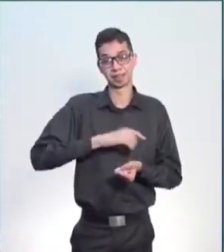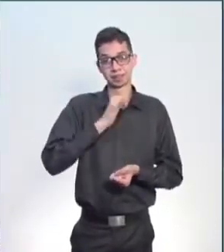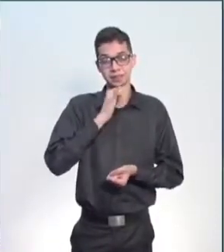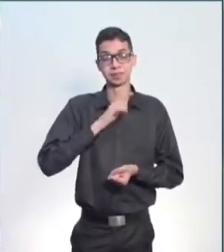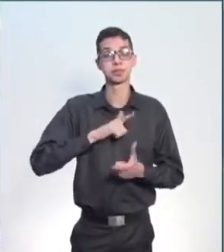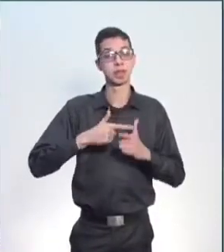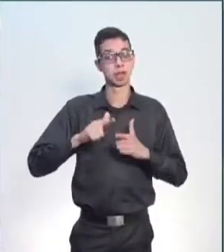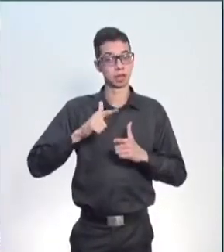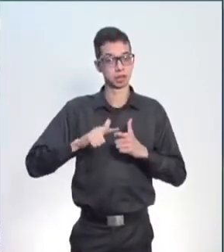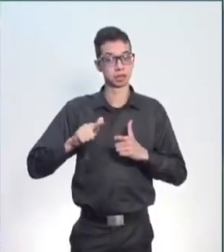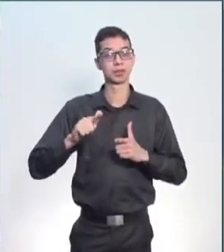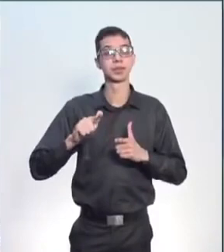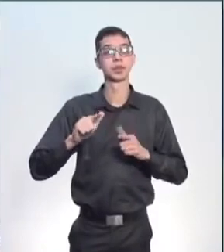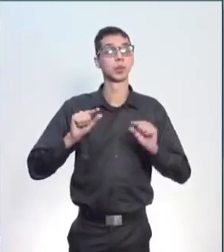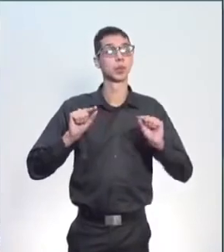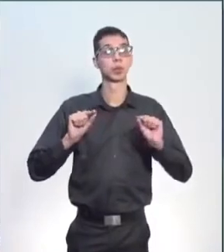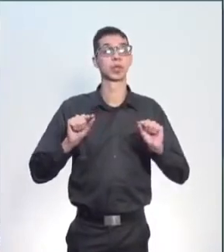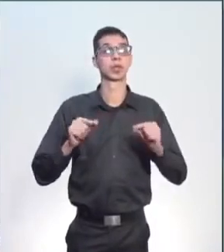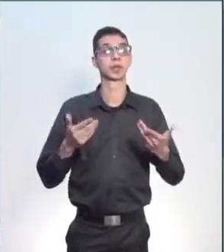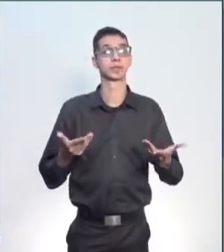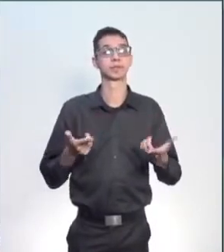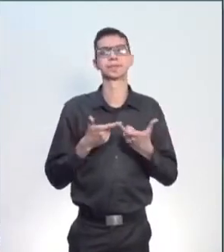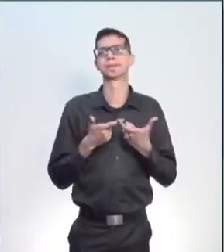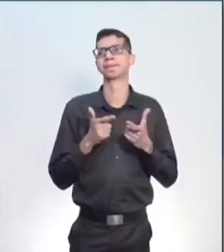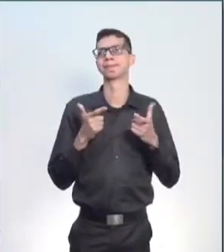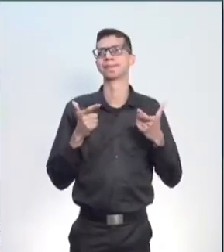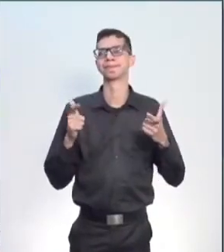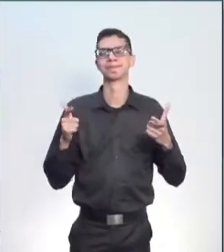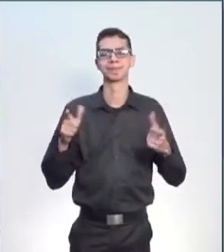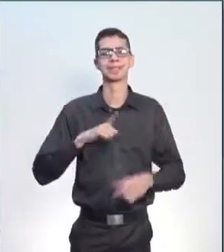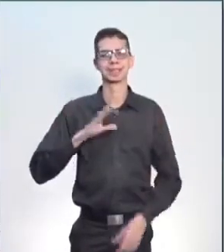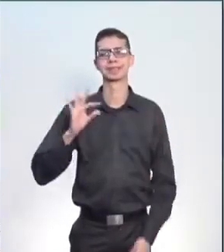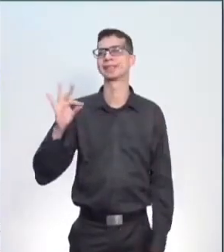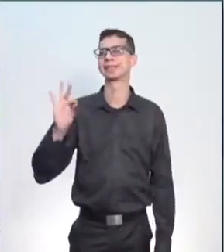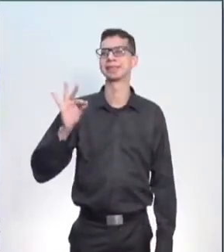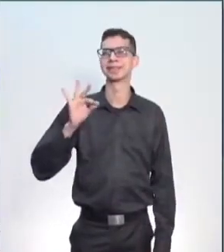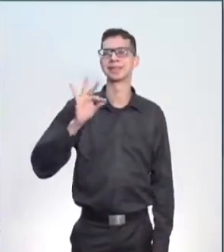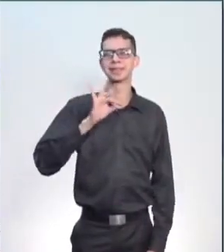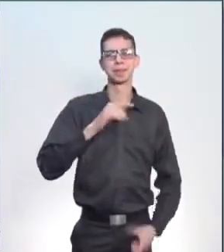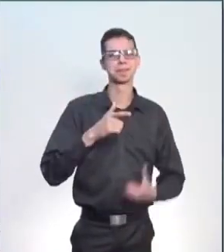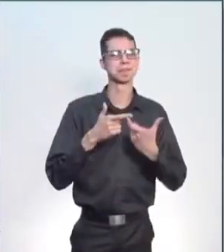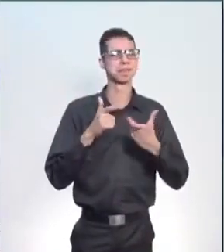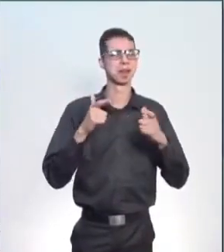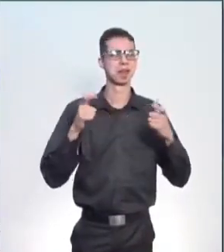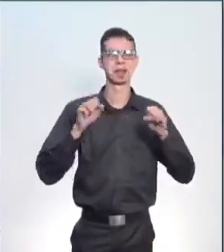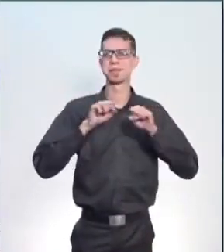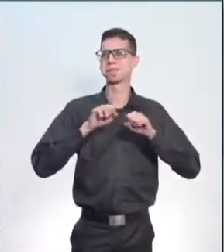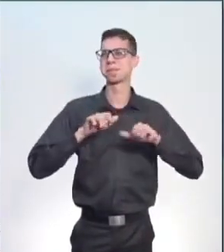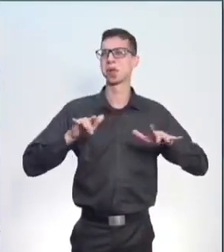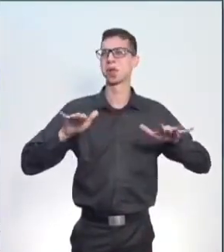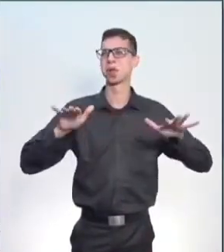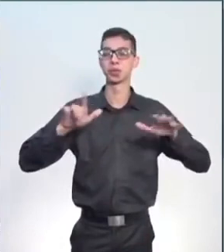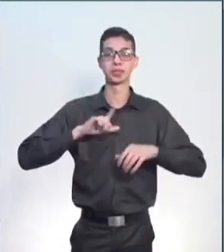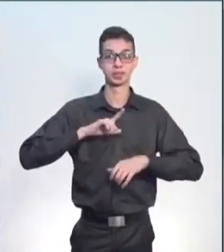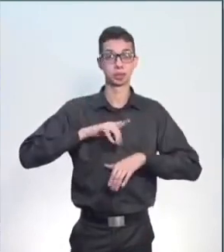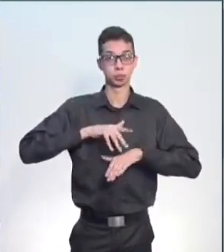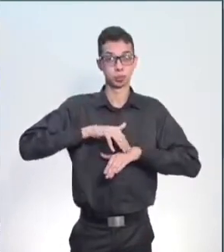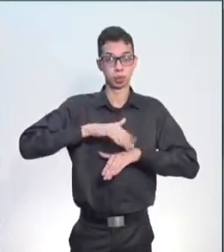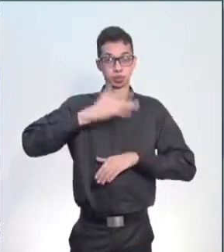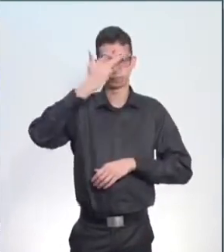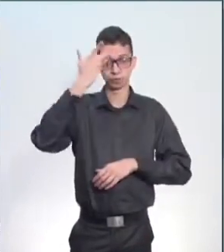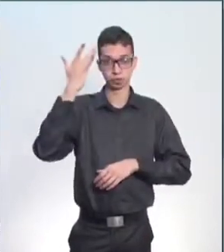problema de o quê? De um excesso de mosquitos que causa doença nas pessoas. E elas o quê?